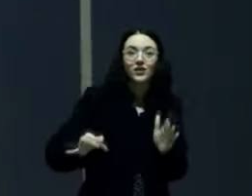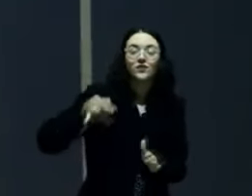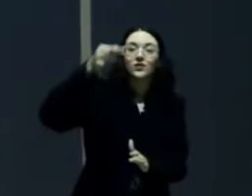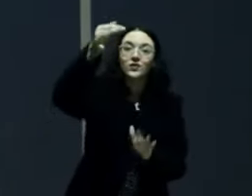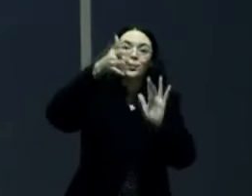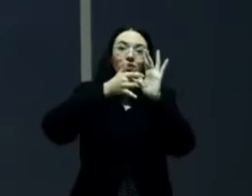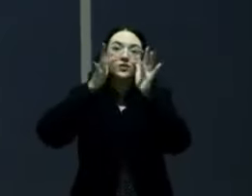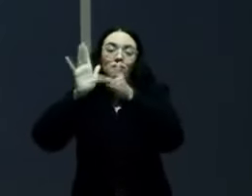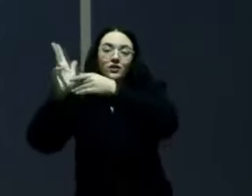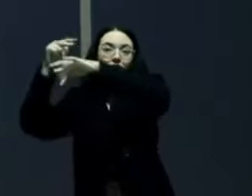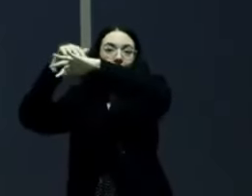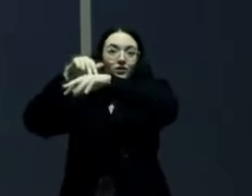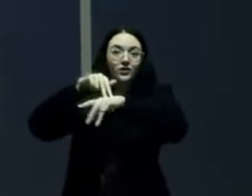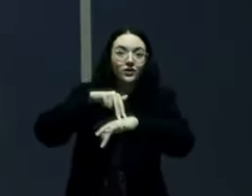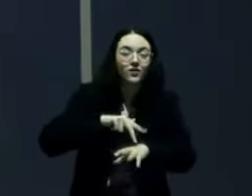comemos.